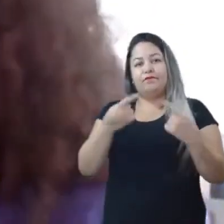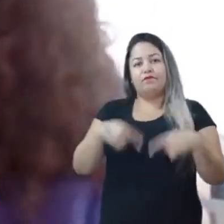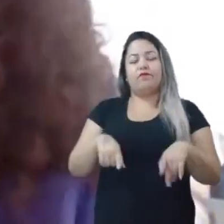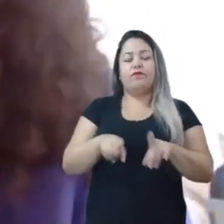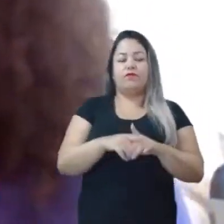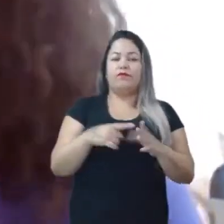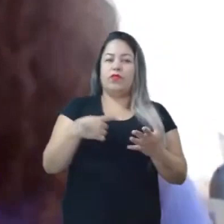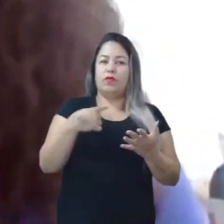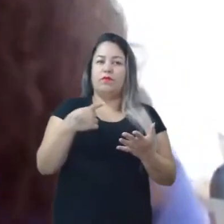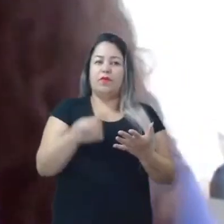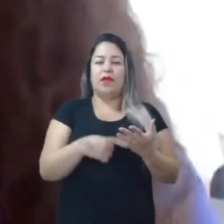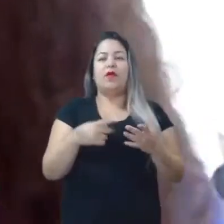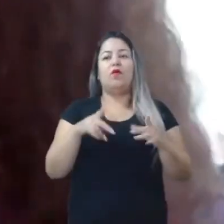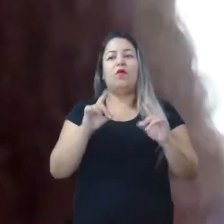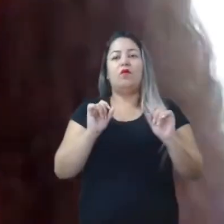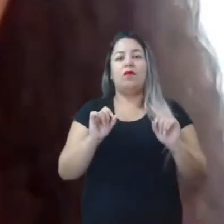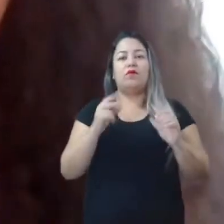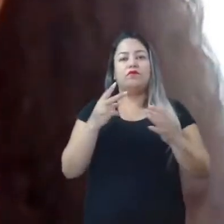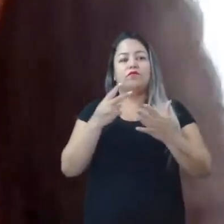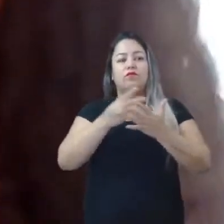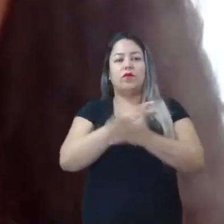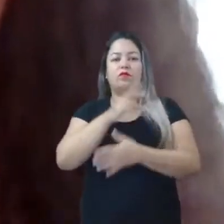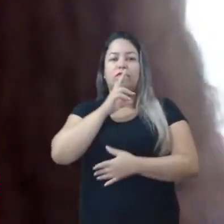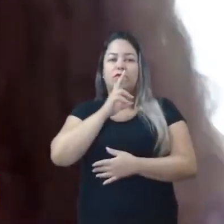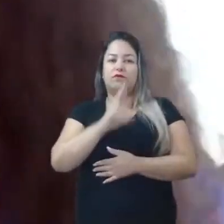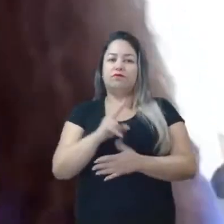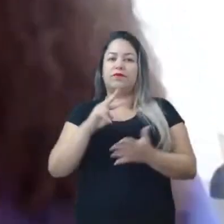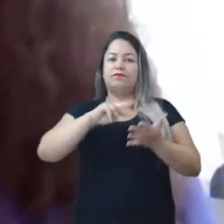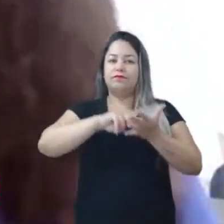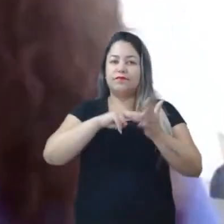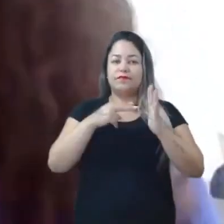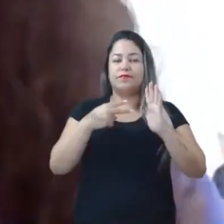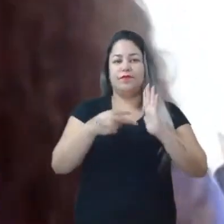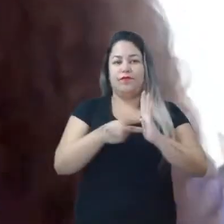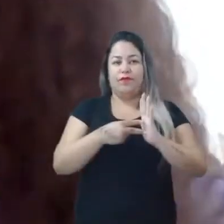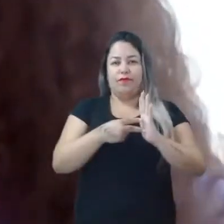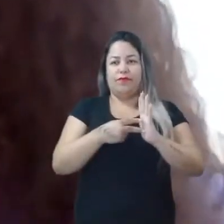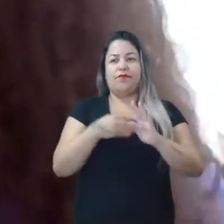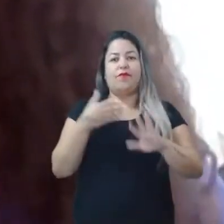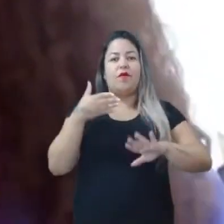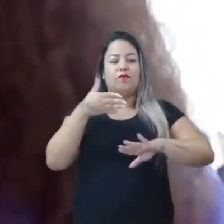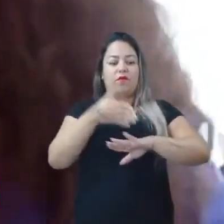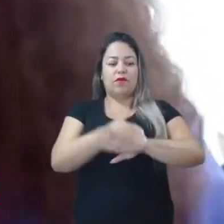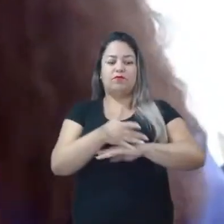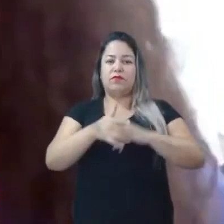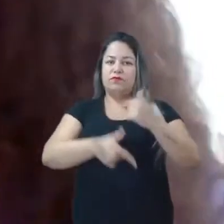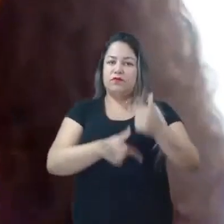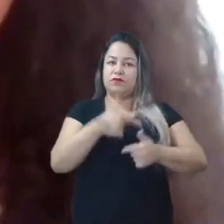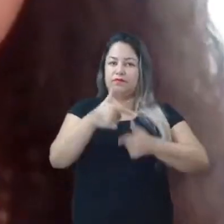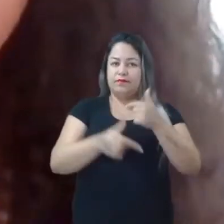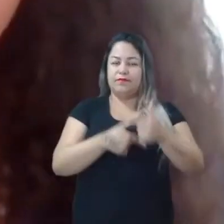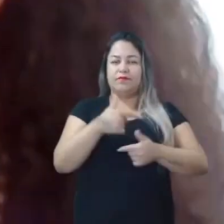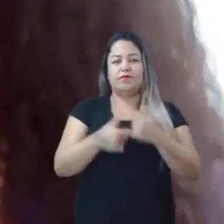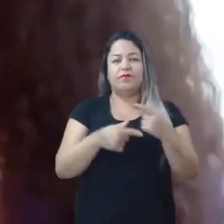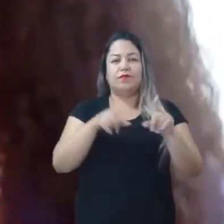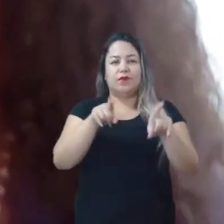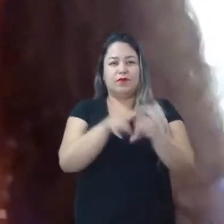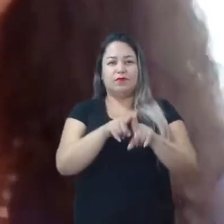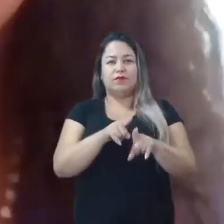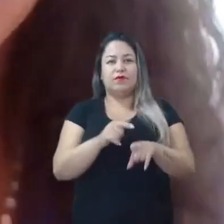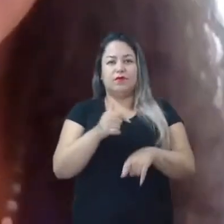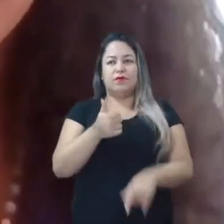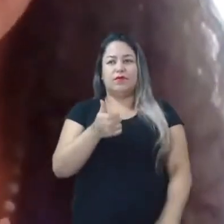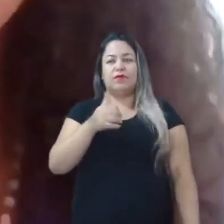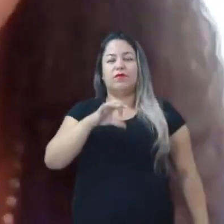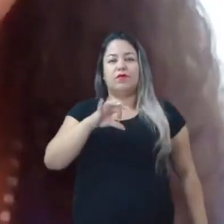afirmativa é um instrumento que gera um resultado significativo. E no acesso ao mercado de trabalho, a Lei